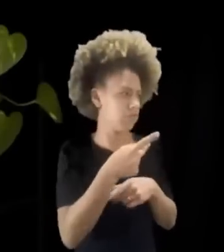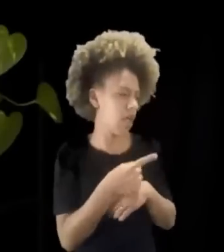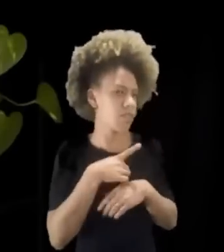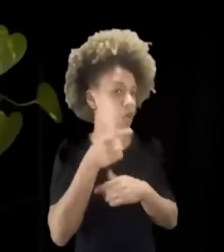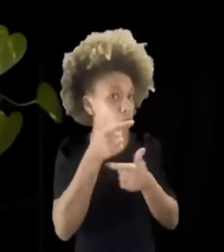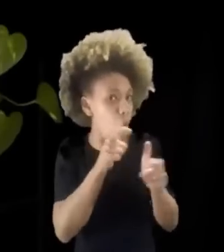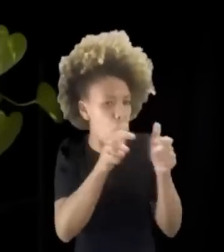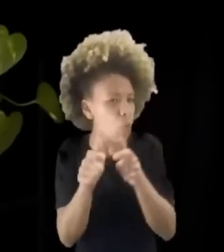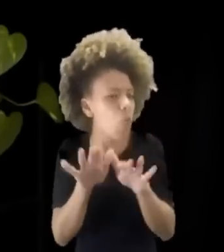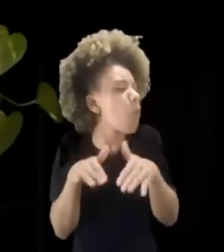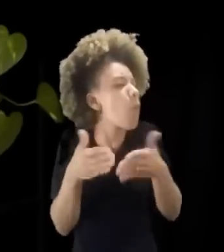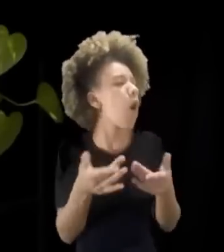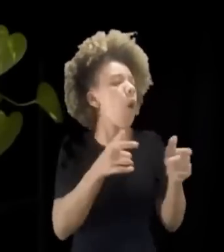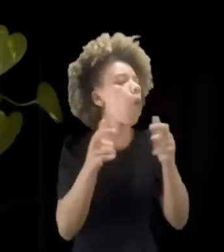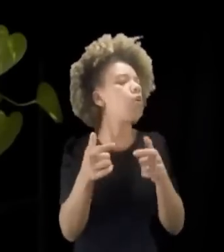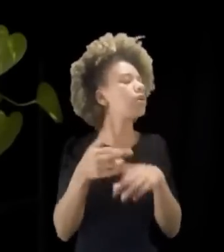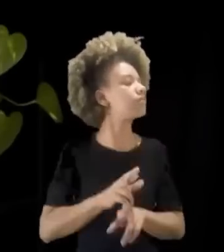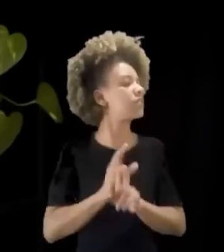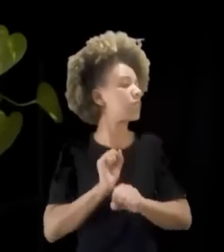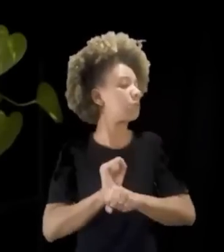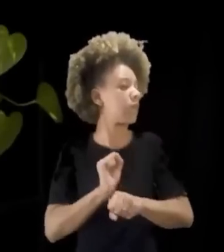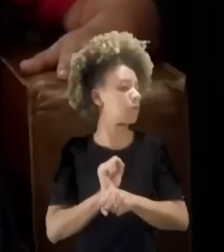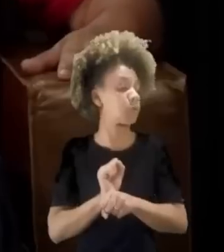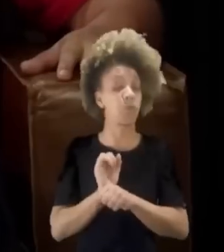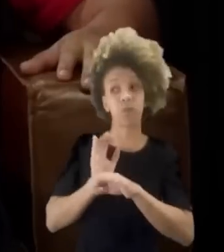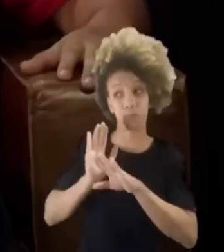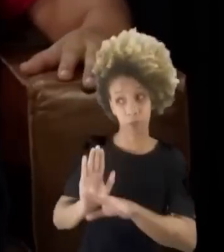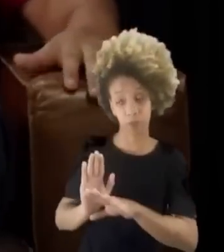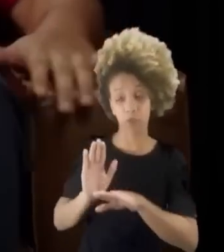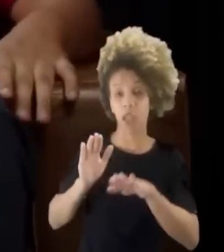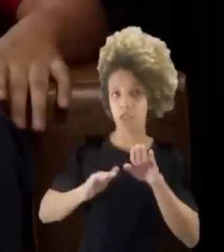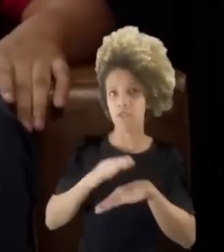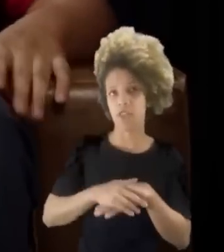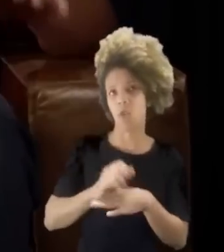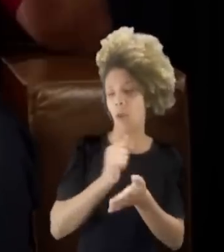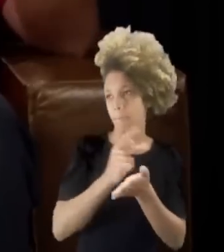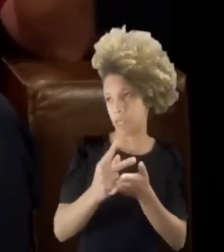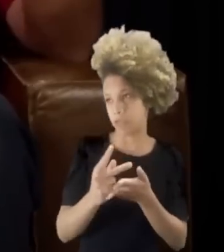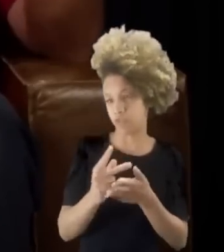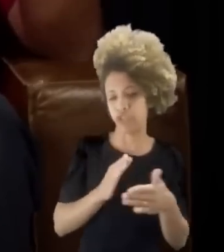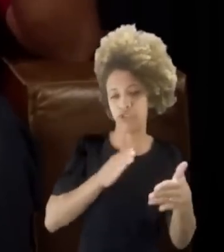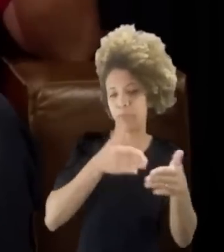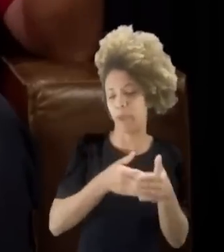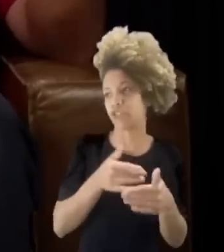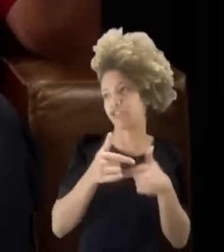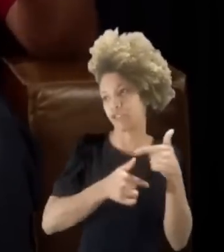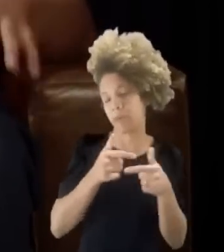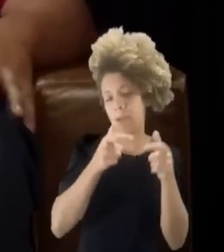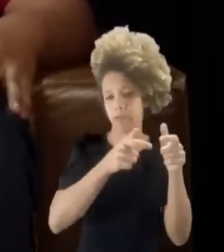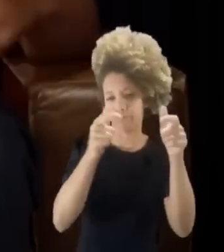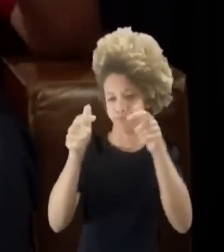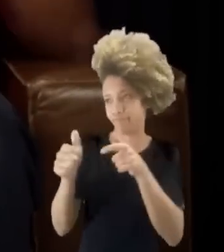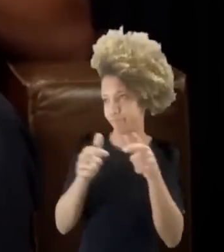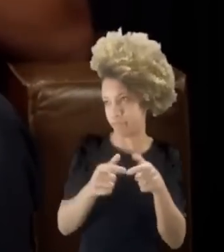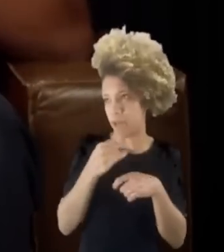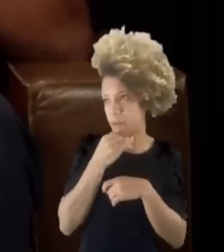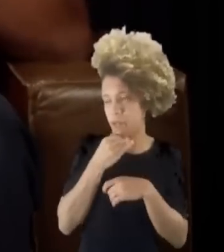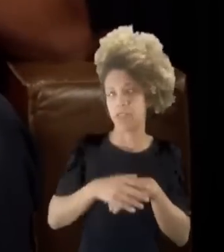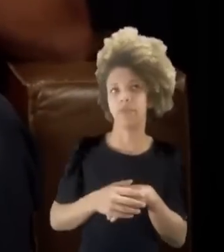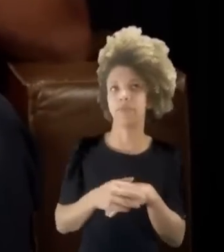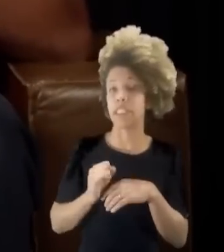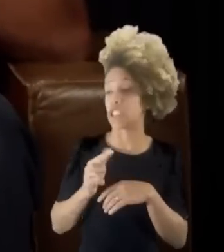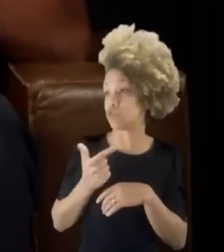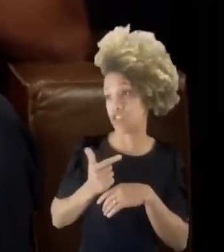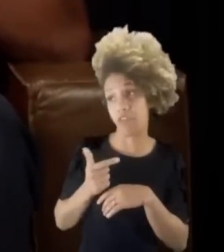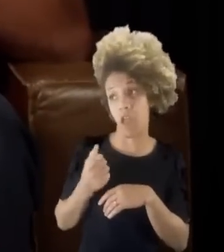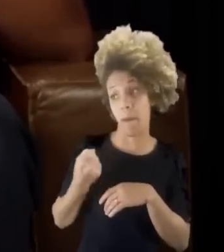ficam em outros lugares que em outro lugar é esse que vocês estão esperando onde que vocês ficam as vezes o aplicativo ele te impede de trabalhar em certas regiões por exemplo se você não tem uma